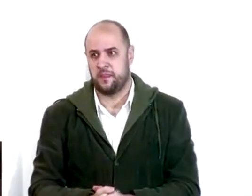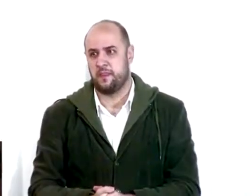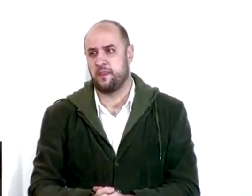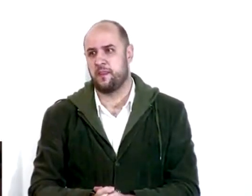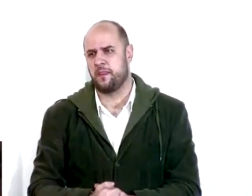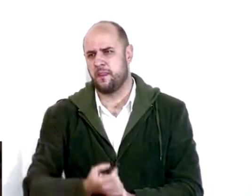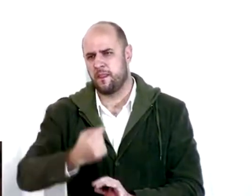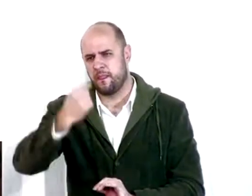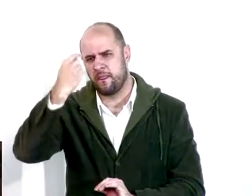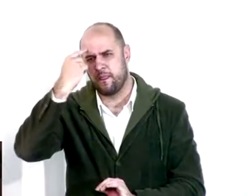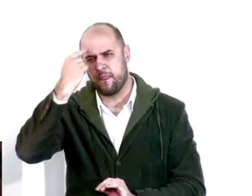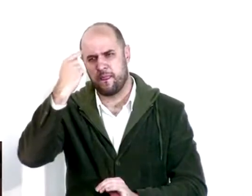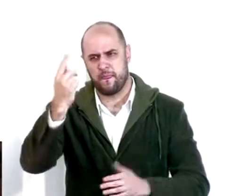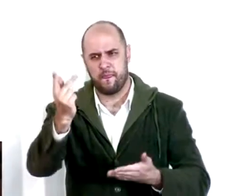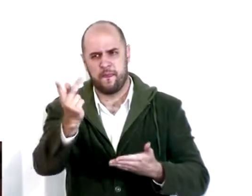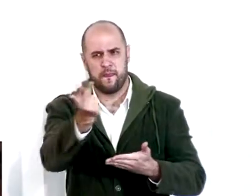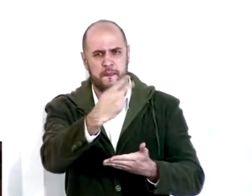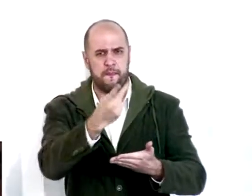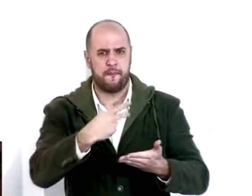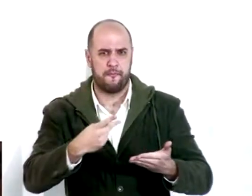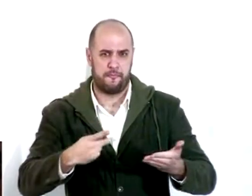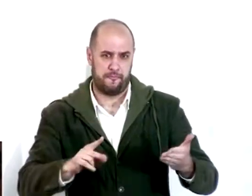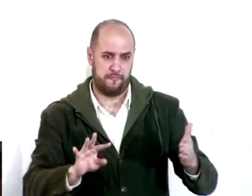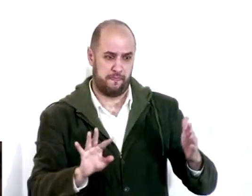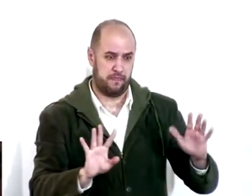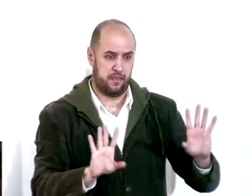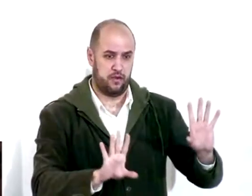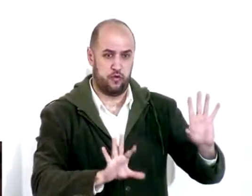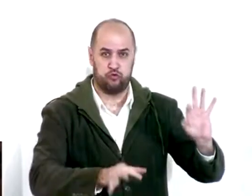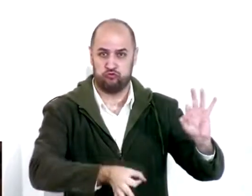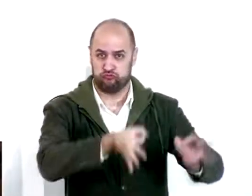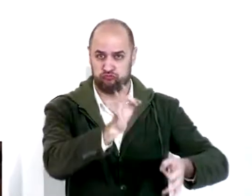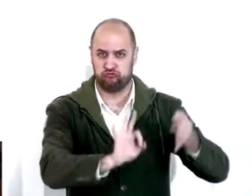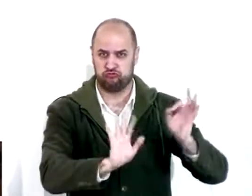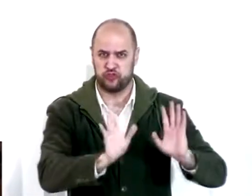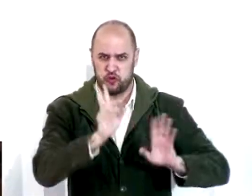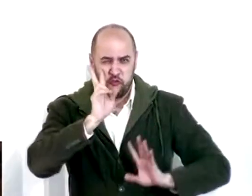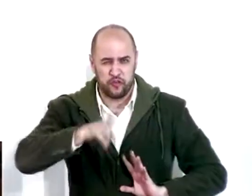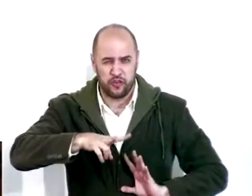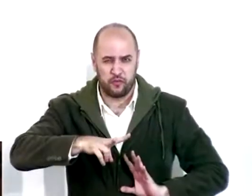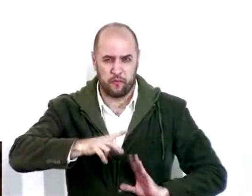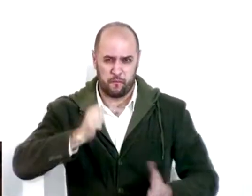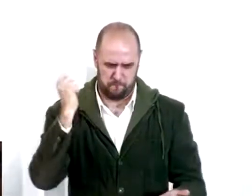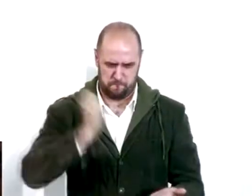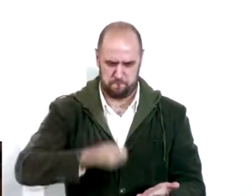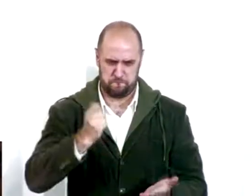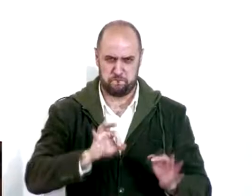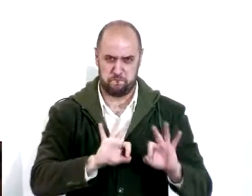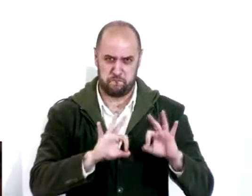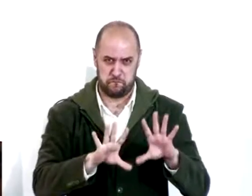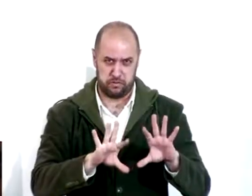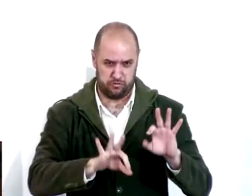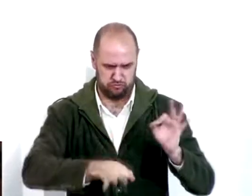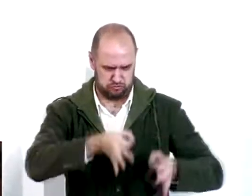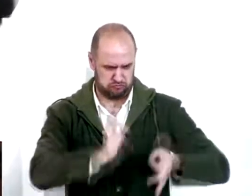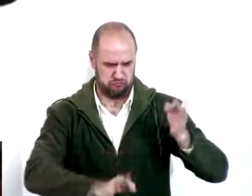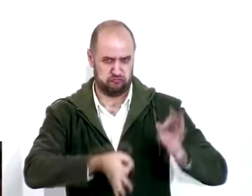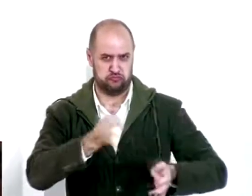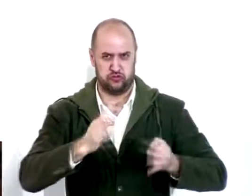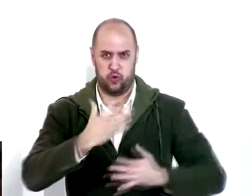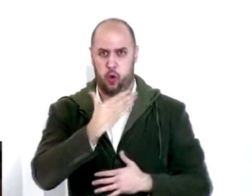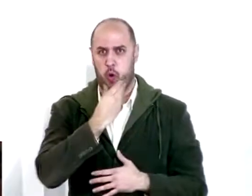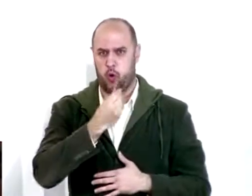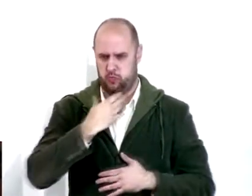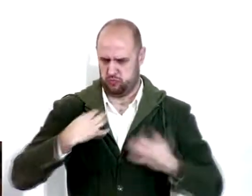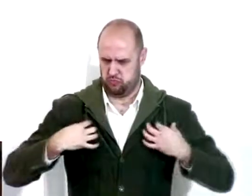Tentem desenhar um tribunal. Vocês já viram um tribunal na vida? Um juiz com